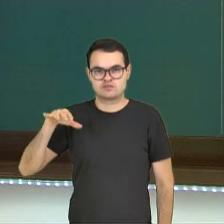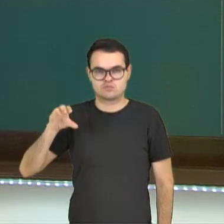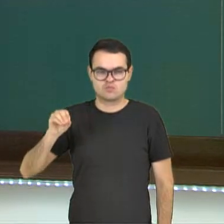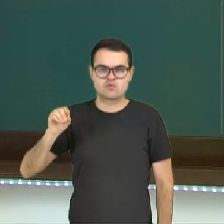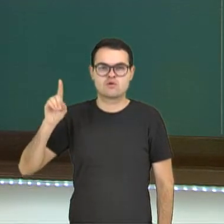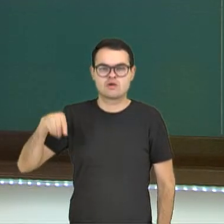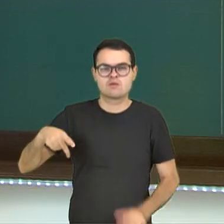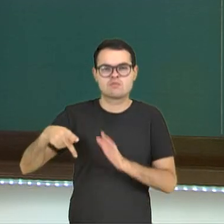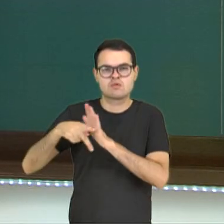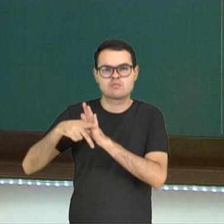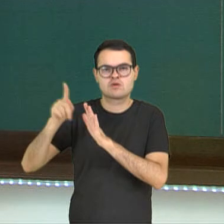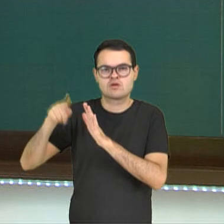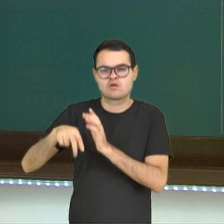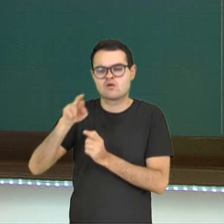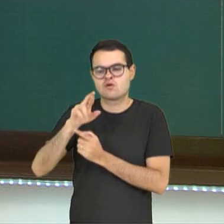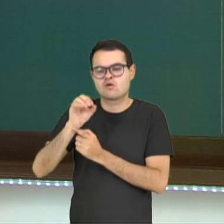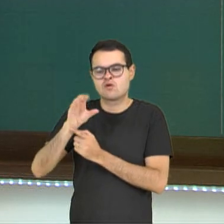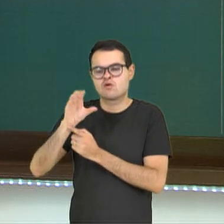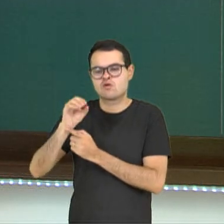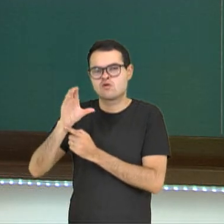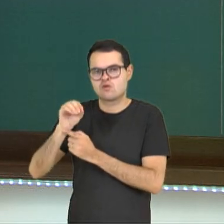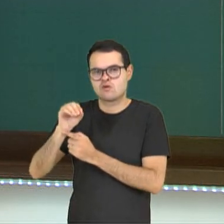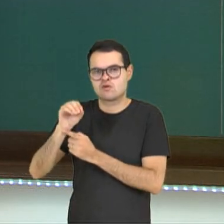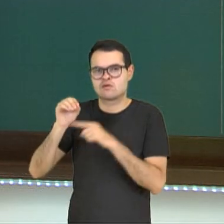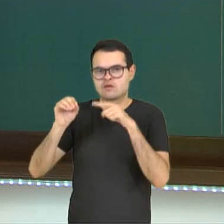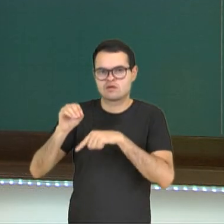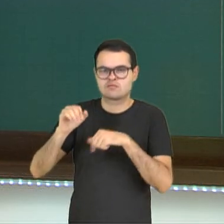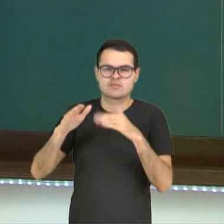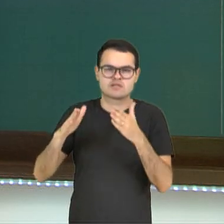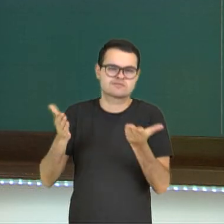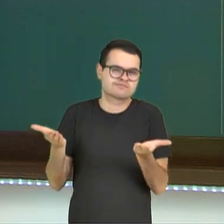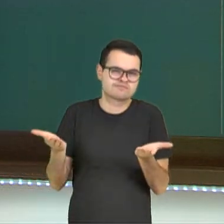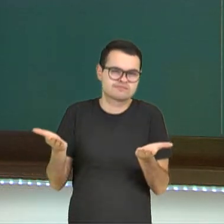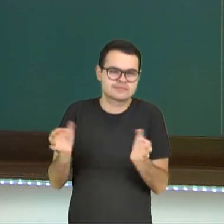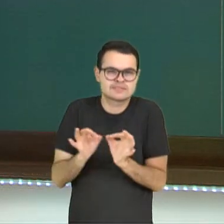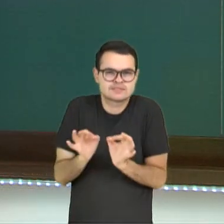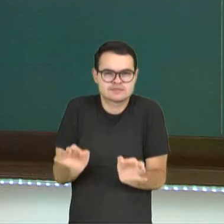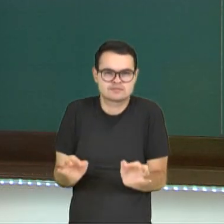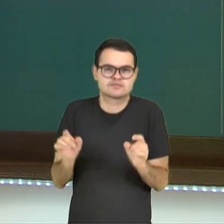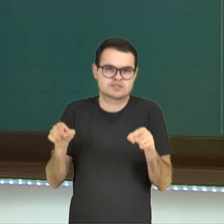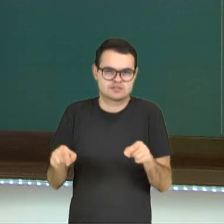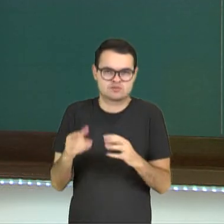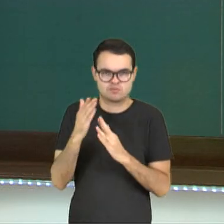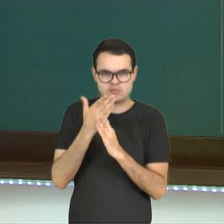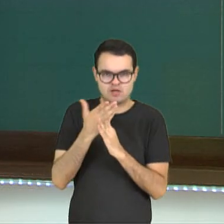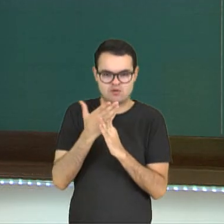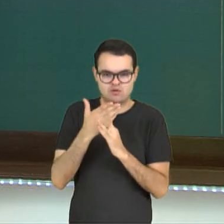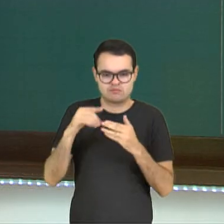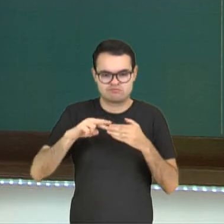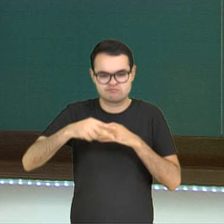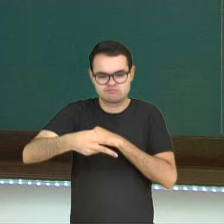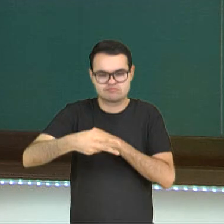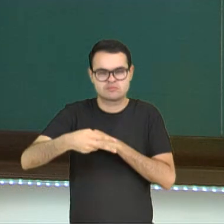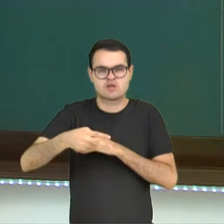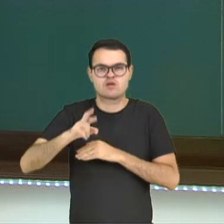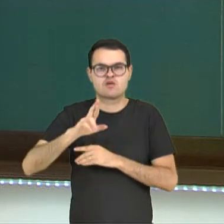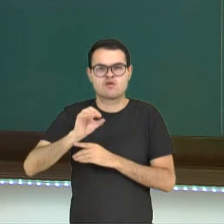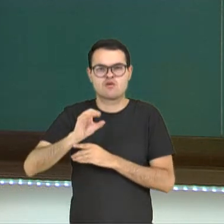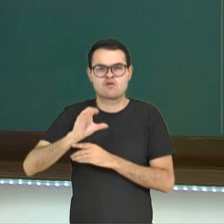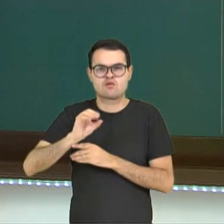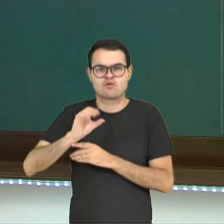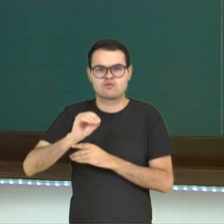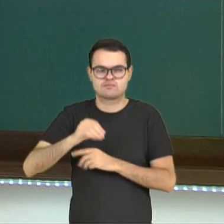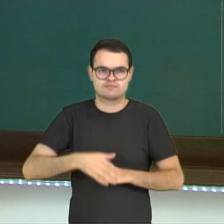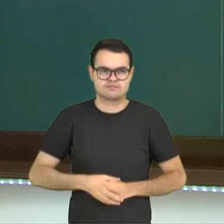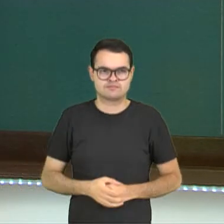ele é uma derivação mais superficial do Barroco, que a gente não colocou aqui, porque a gente está só estruturando e pontuando